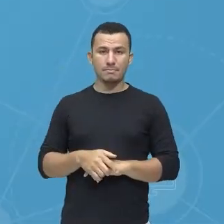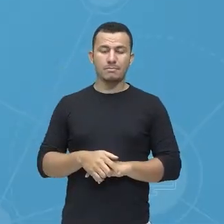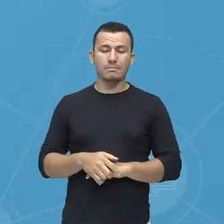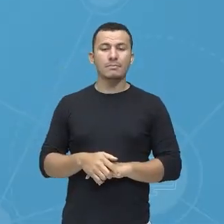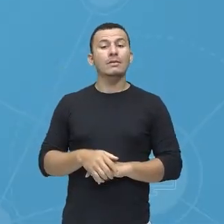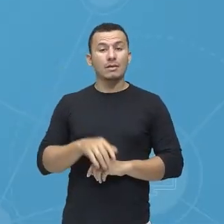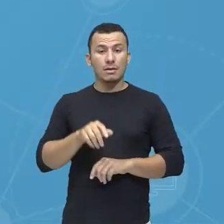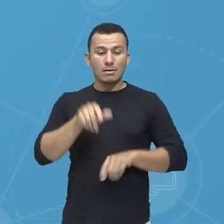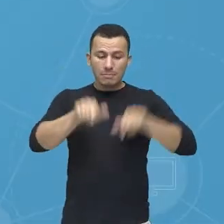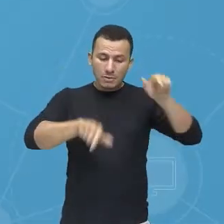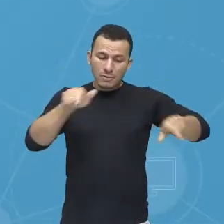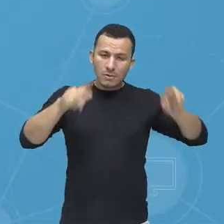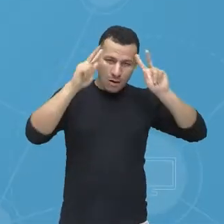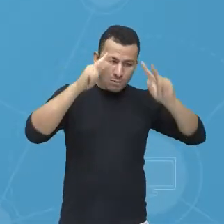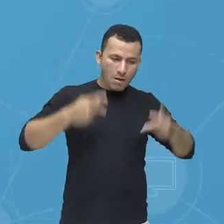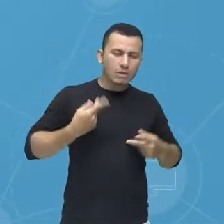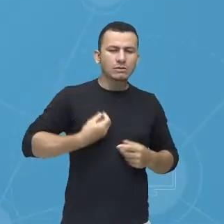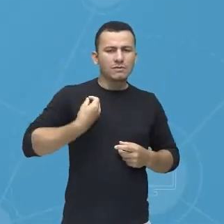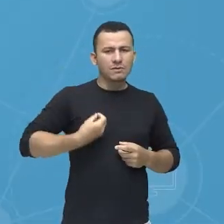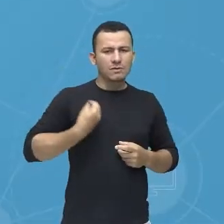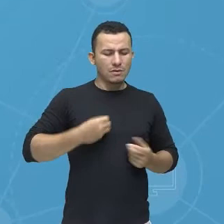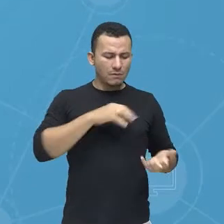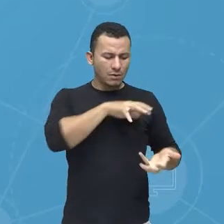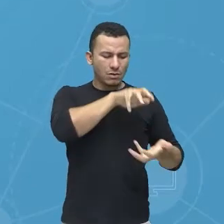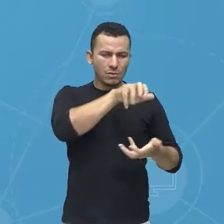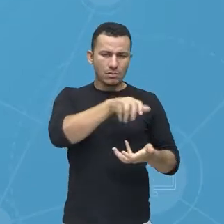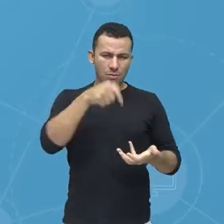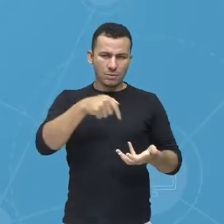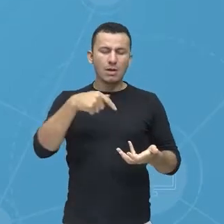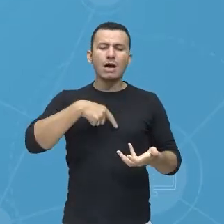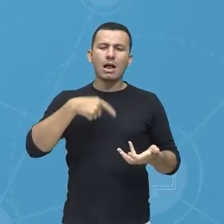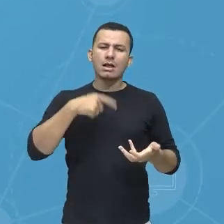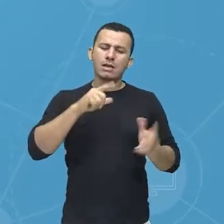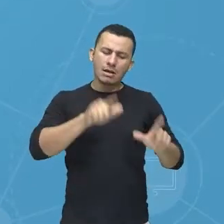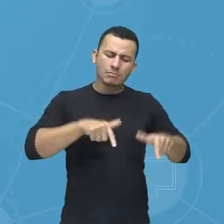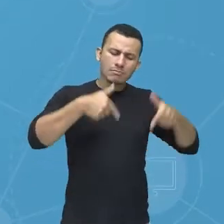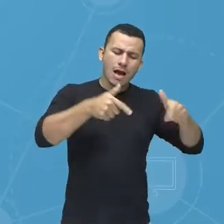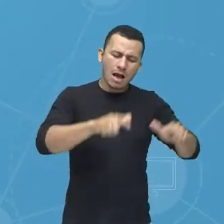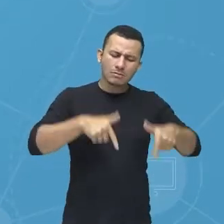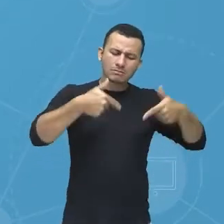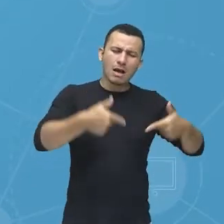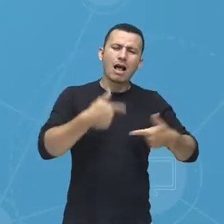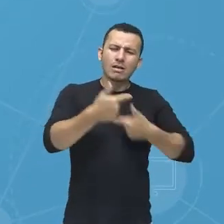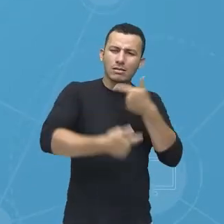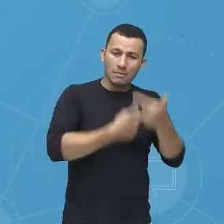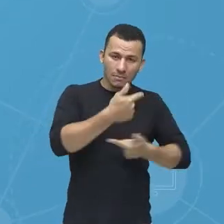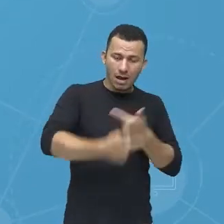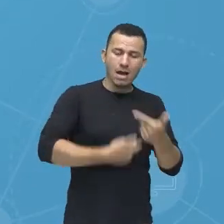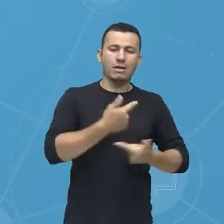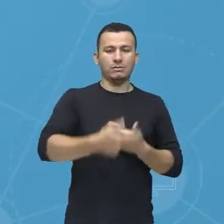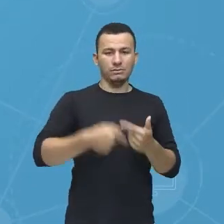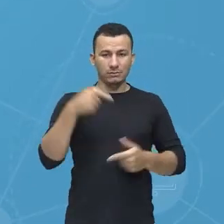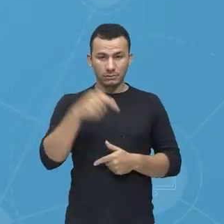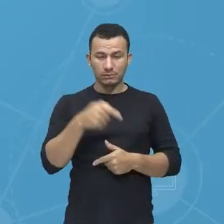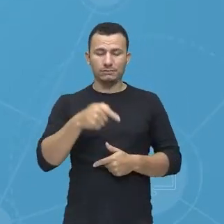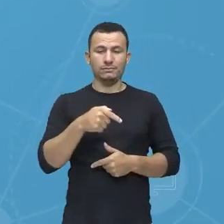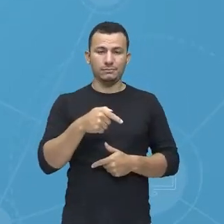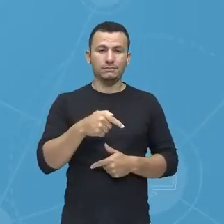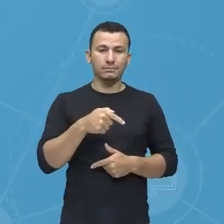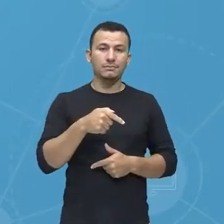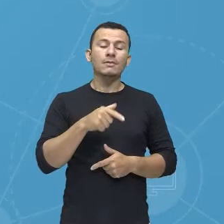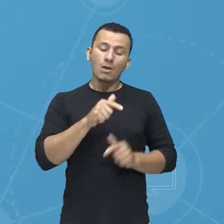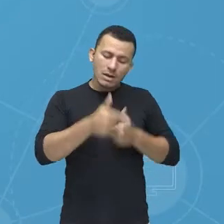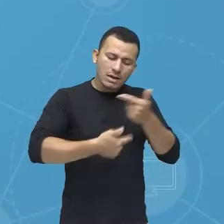Ser humano está no planeta e tem ações diárias. Essas ações diárias, dependendo